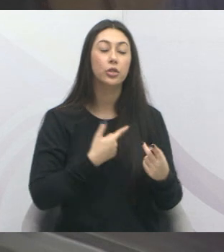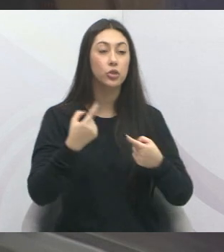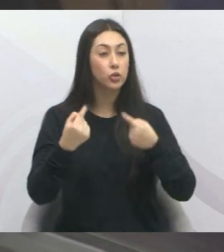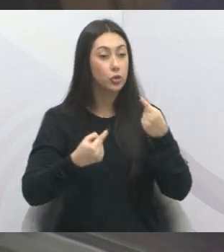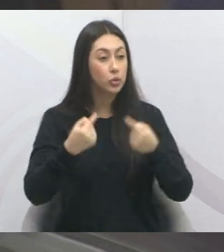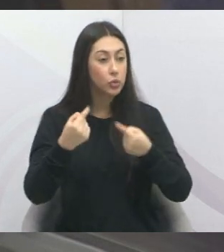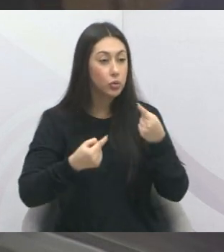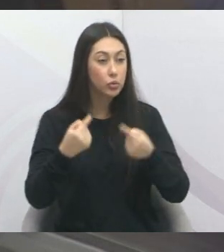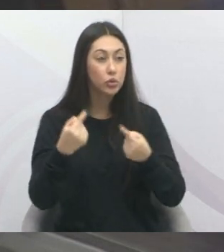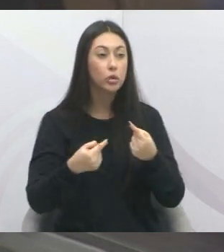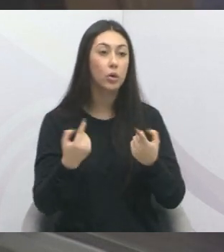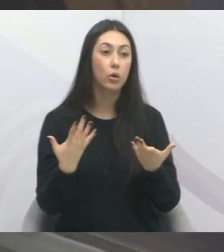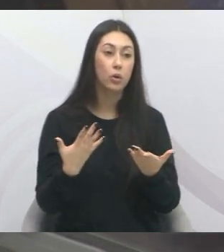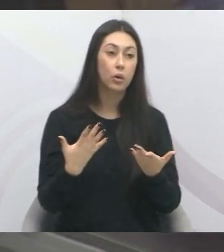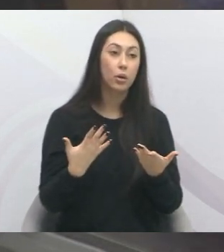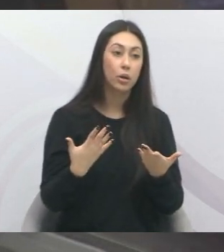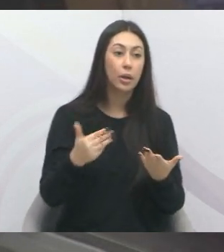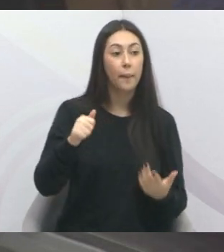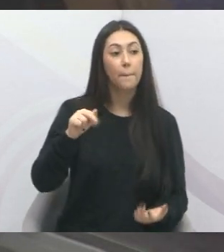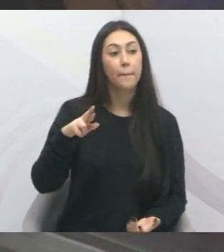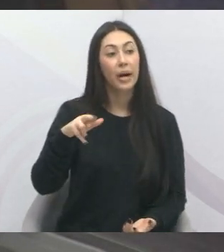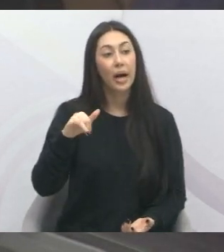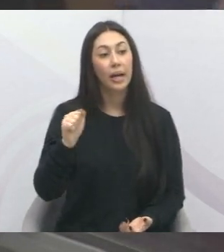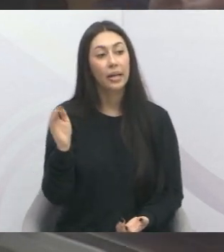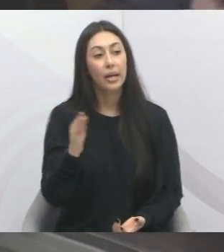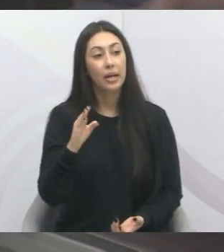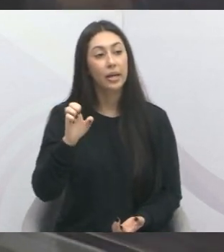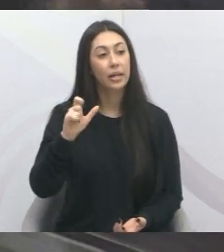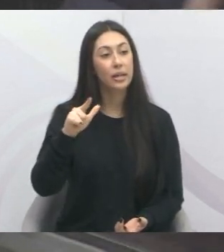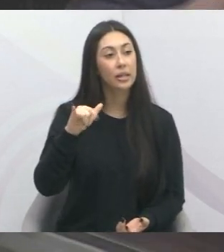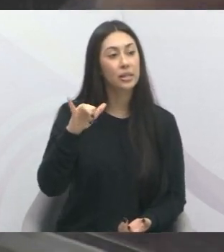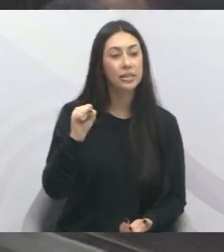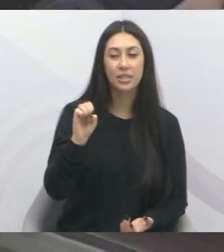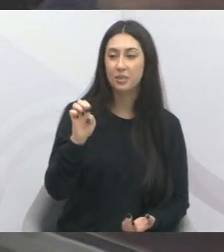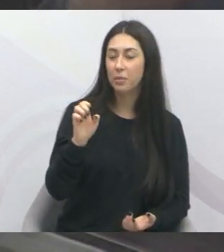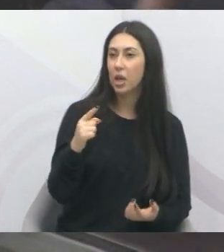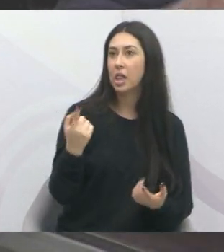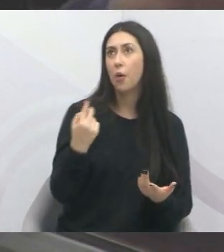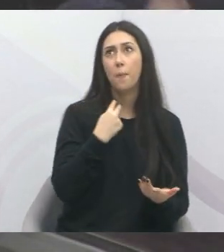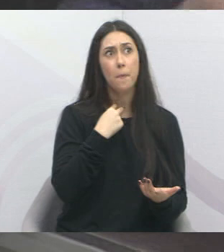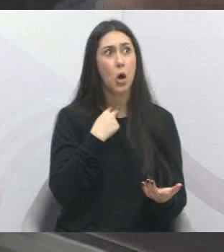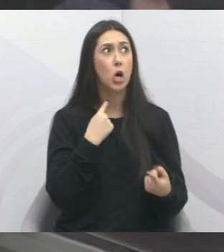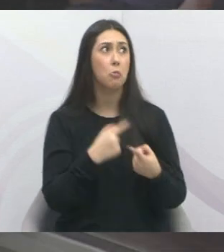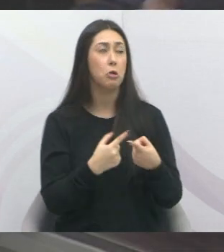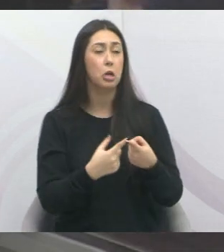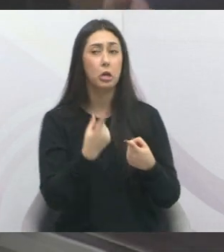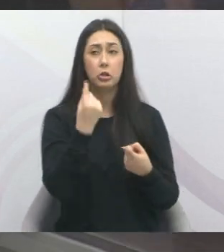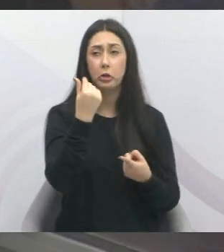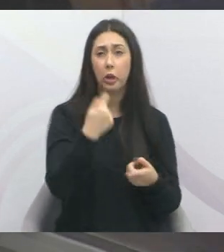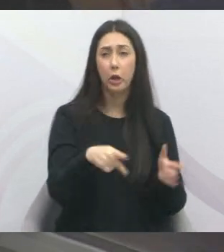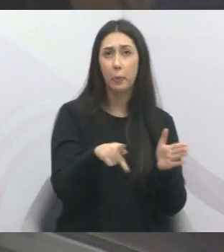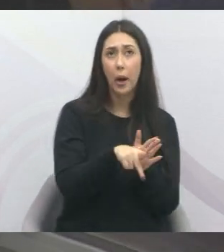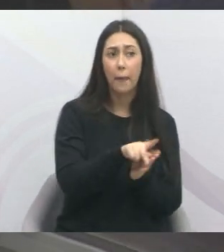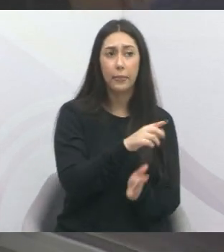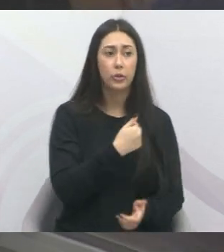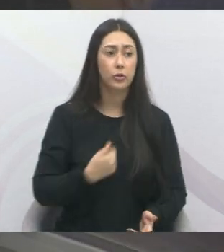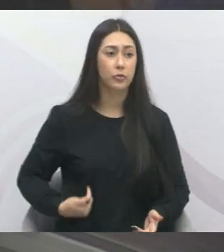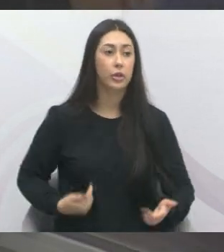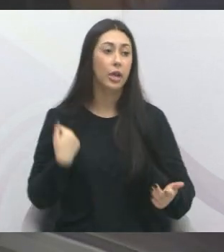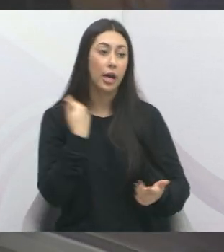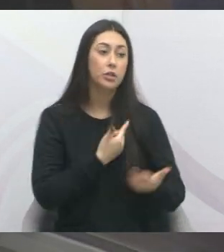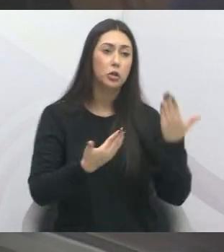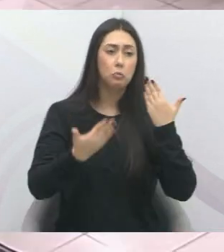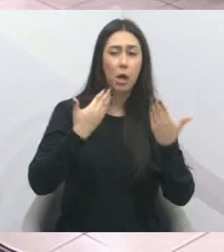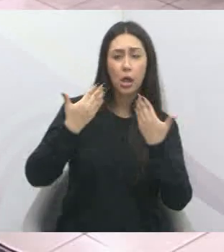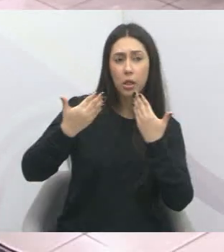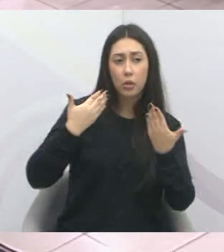passada, que a Marilis, na época, falou que não poderia, porque é um recurso vinculado ao governo federal, e essa foi a discussão. Para